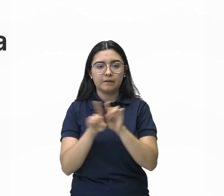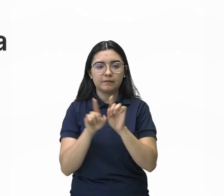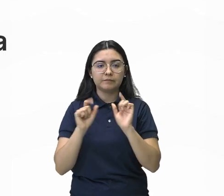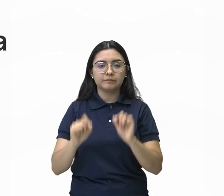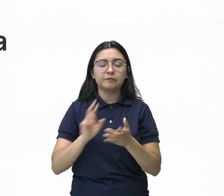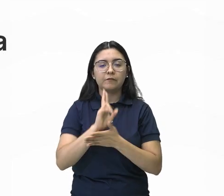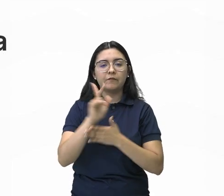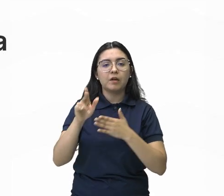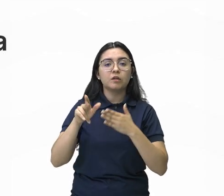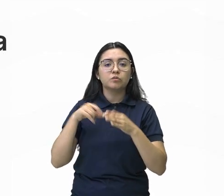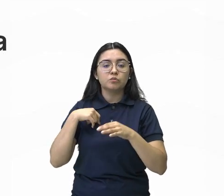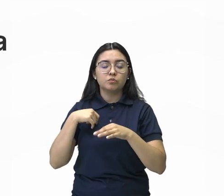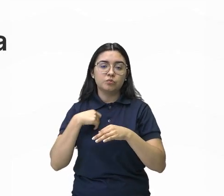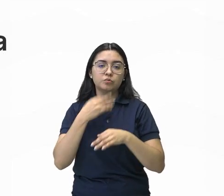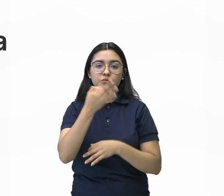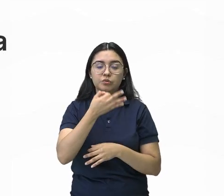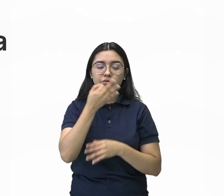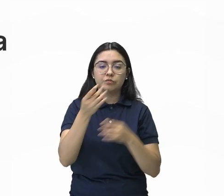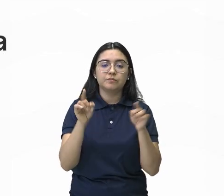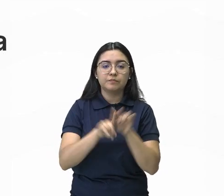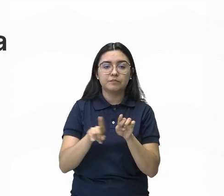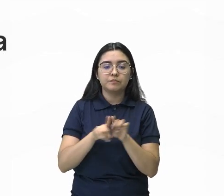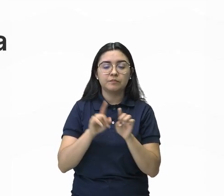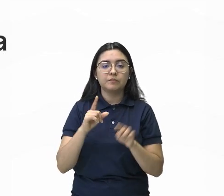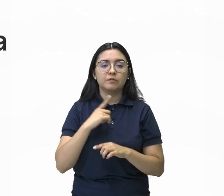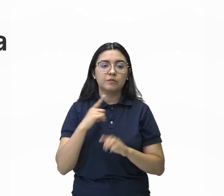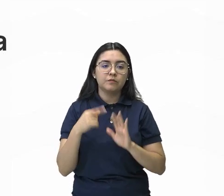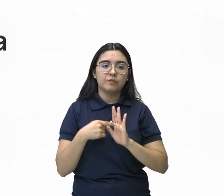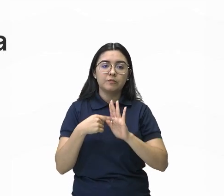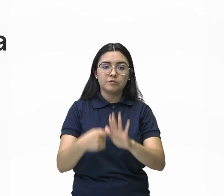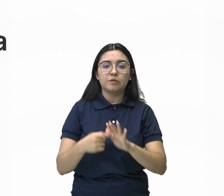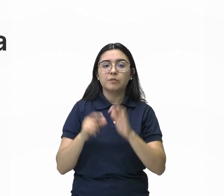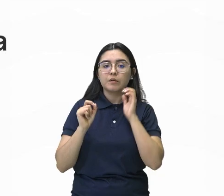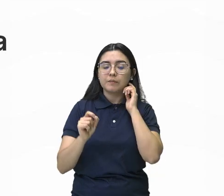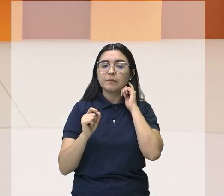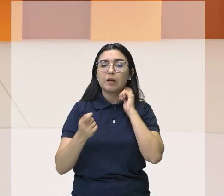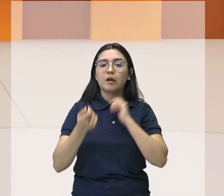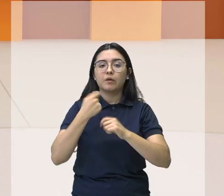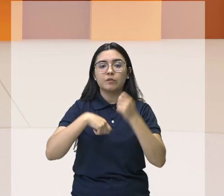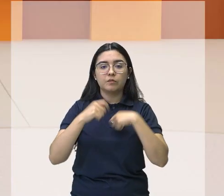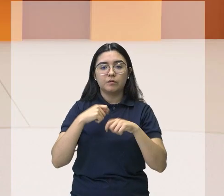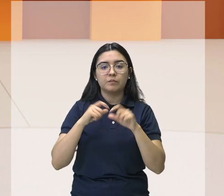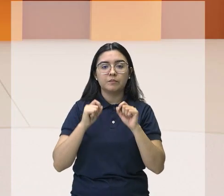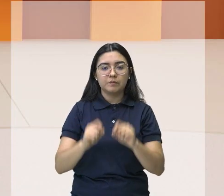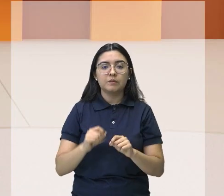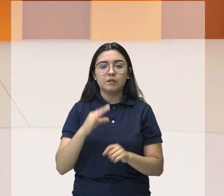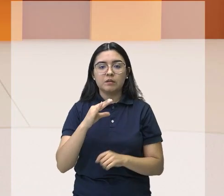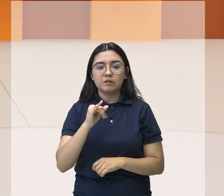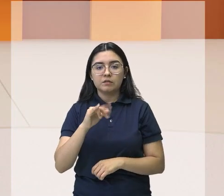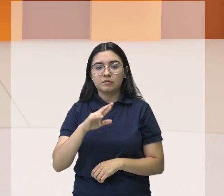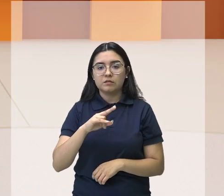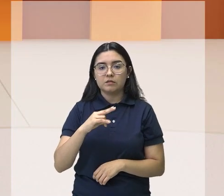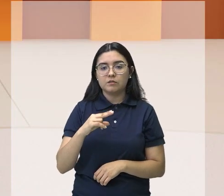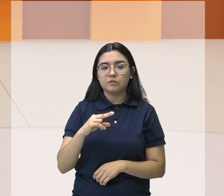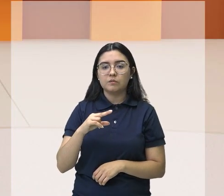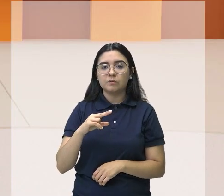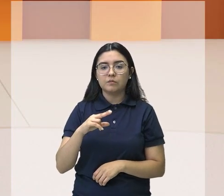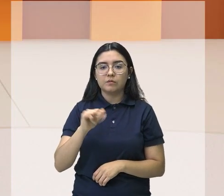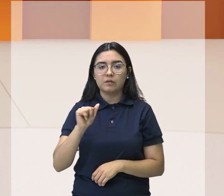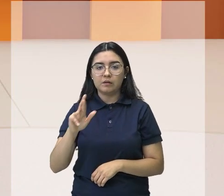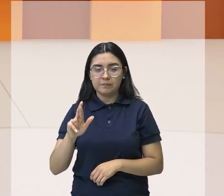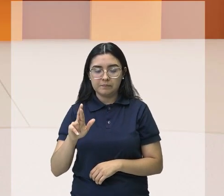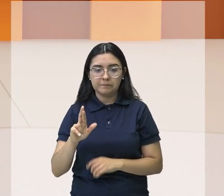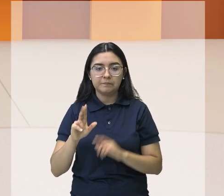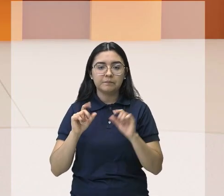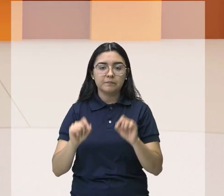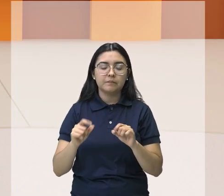muitas sugestões, e dentre elas, nós vamos trazer aqui para vocês a economia circular. Isso, a economia